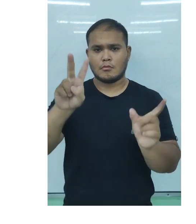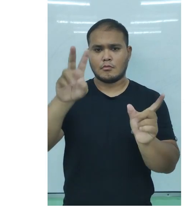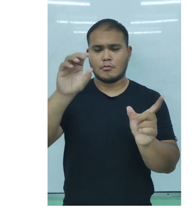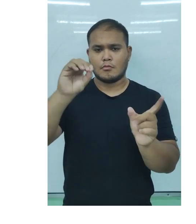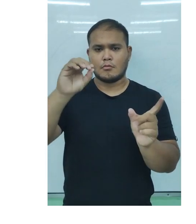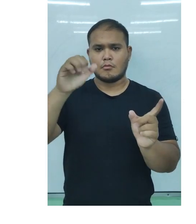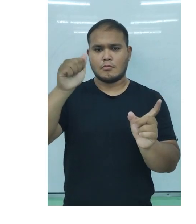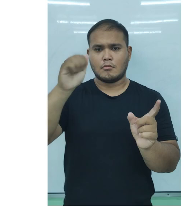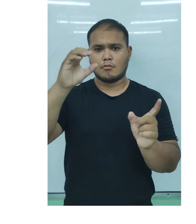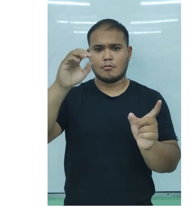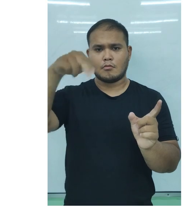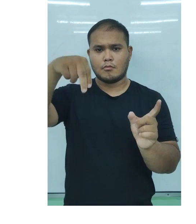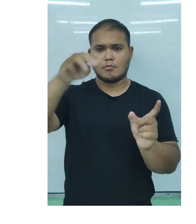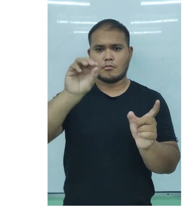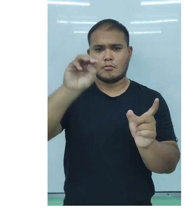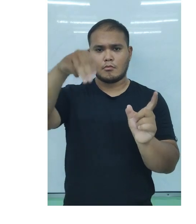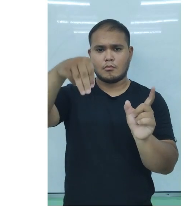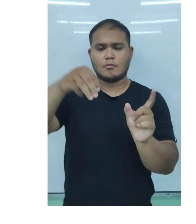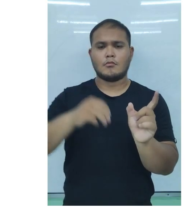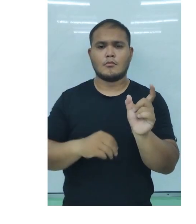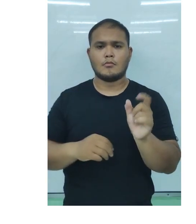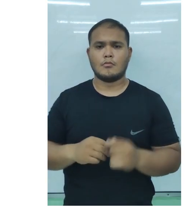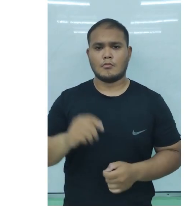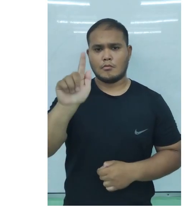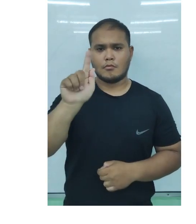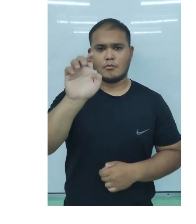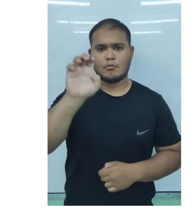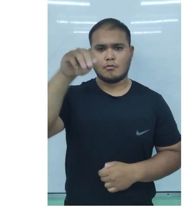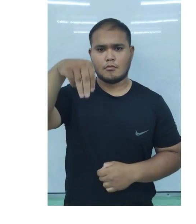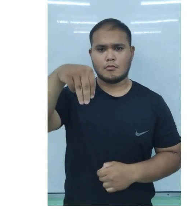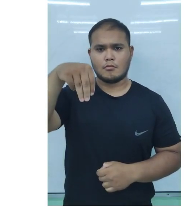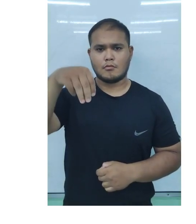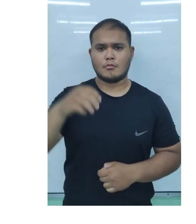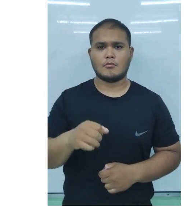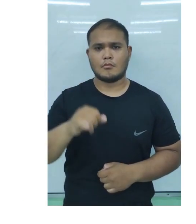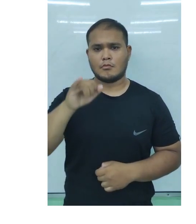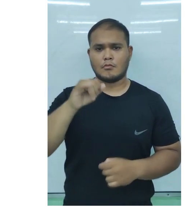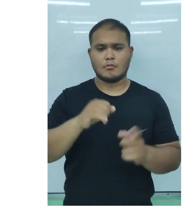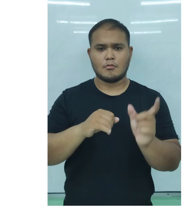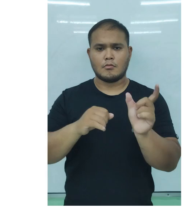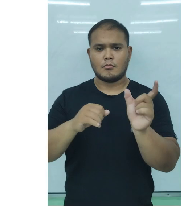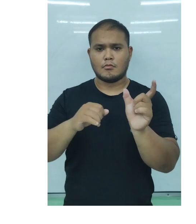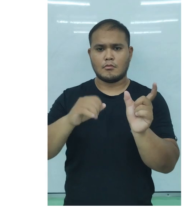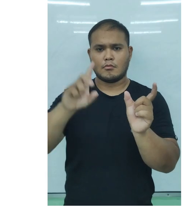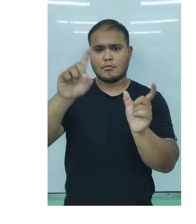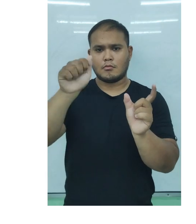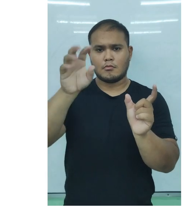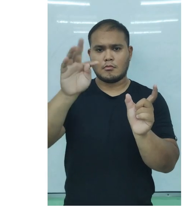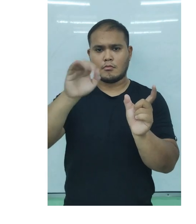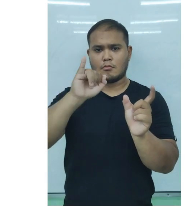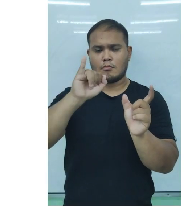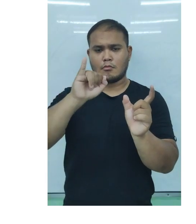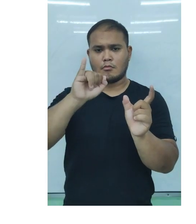Genitivo, fortiores. Dativo, fortiore. Ablativo, fortiorem. Mesma coisa